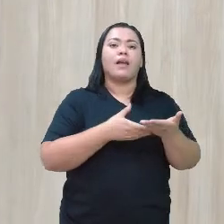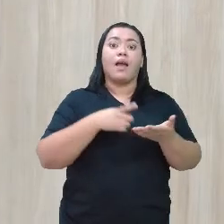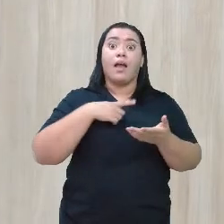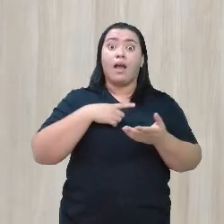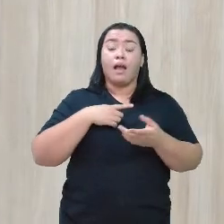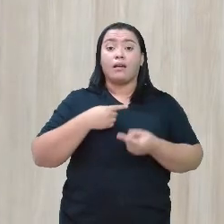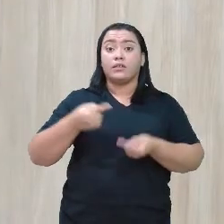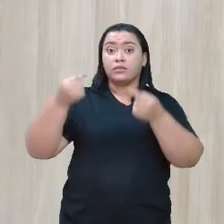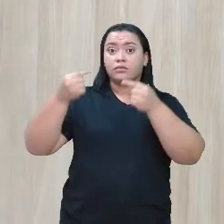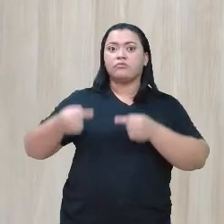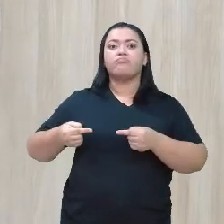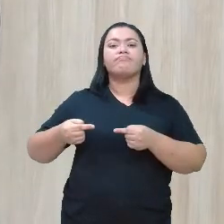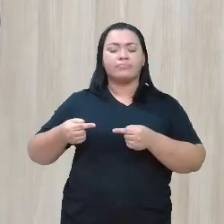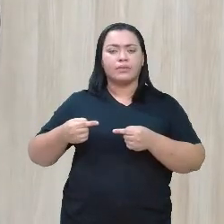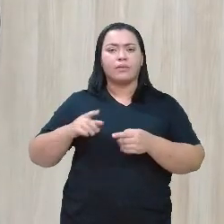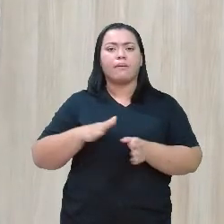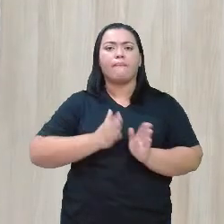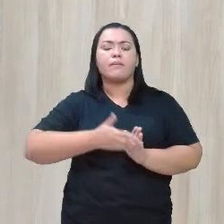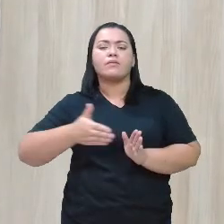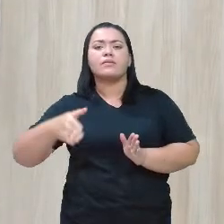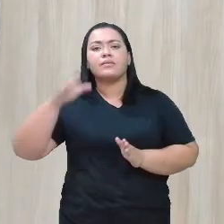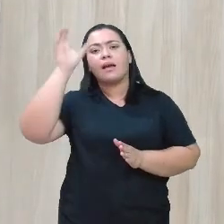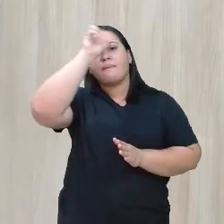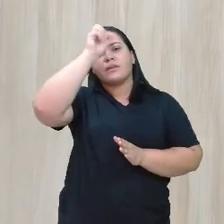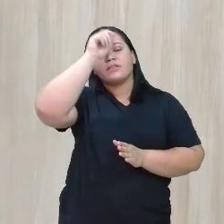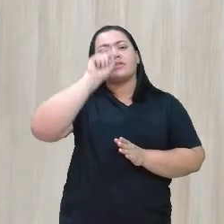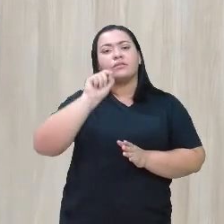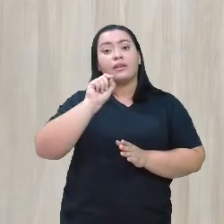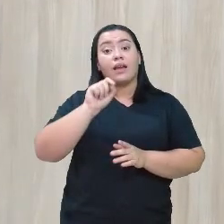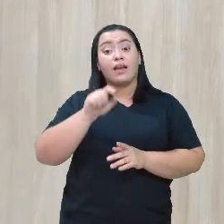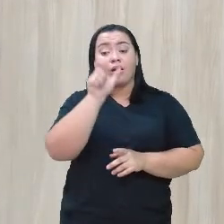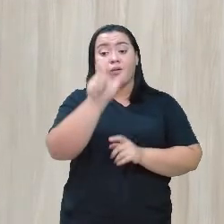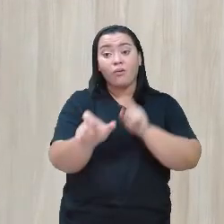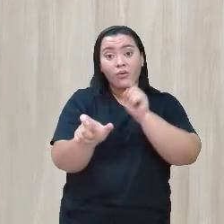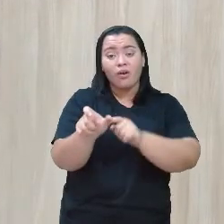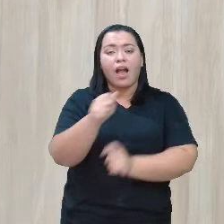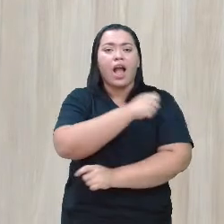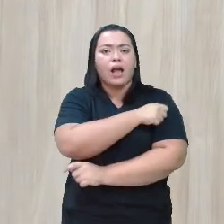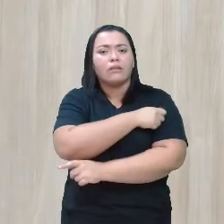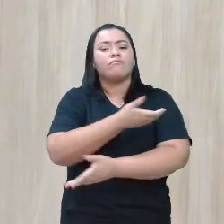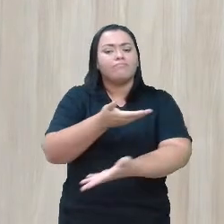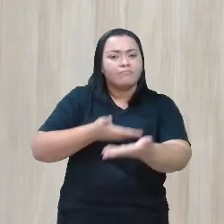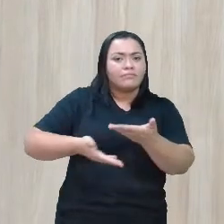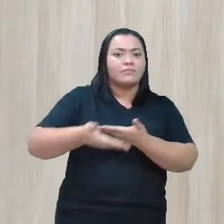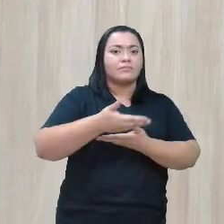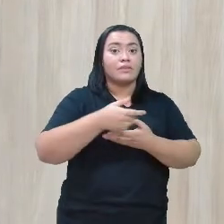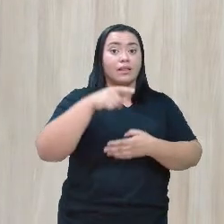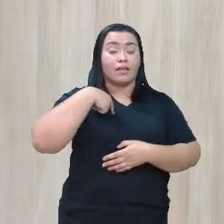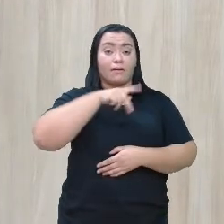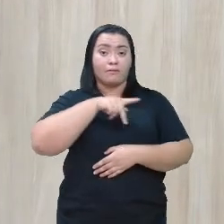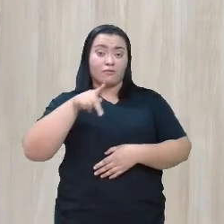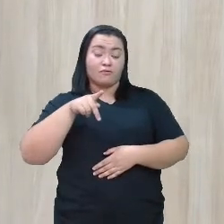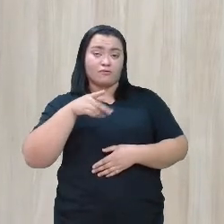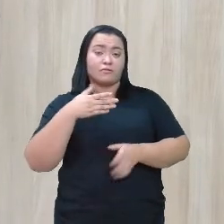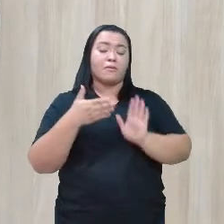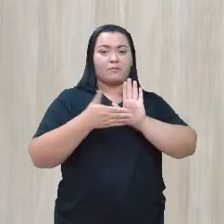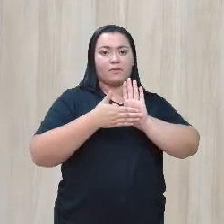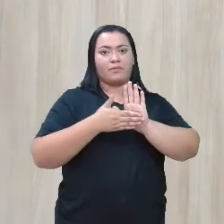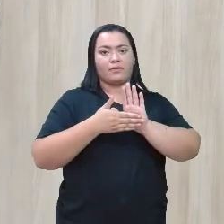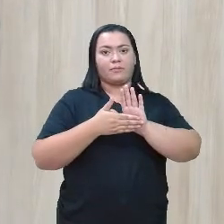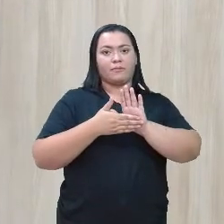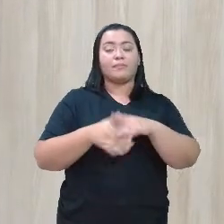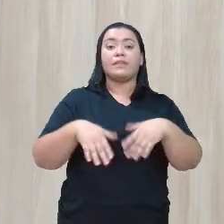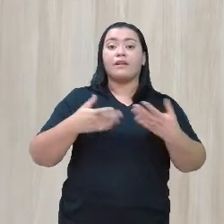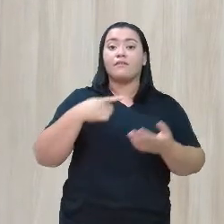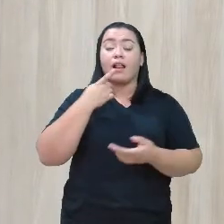gente encontra no processo de aprendizagem é fazer com que o estudante se envolva com o que a gente está propondo. E aí, quando a gente se refere